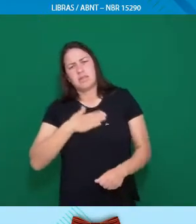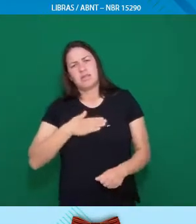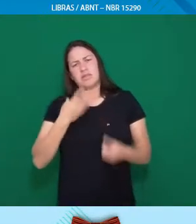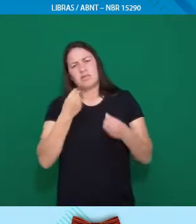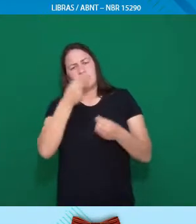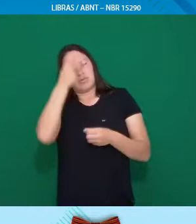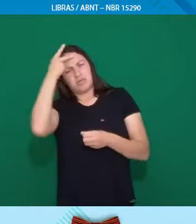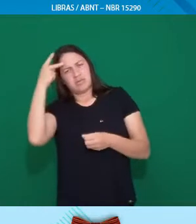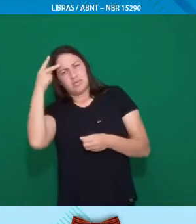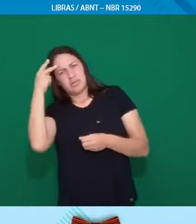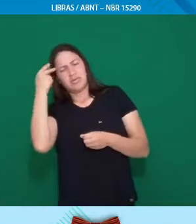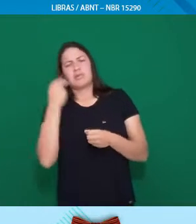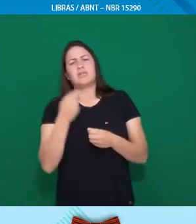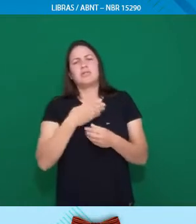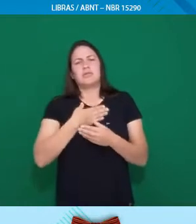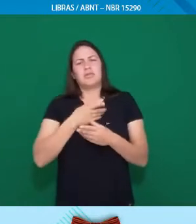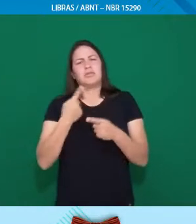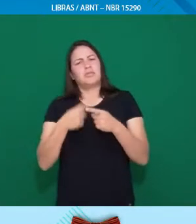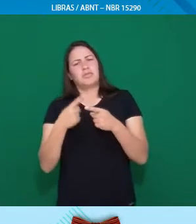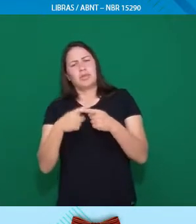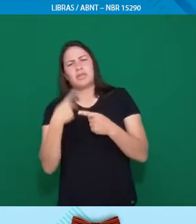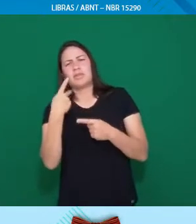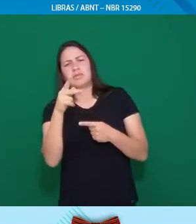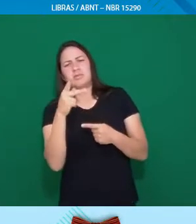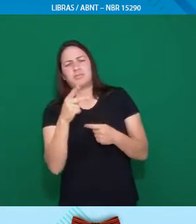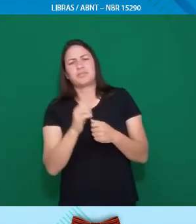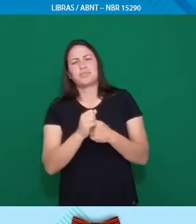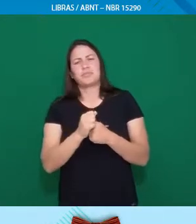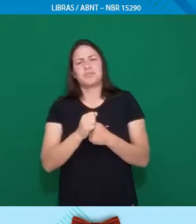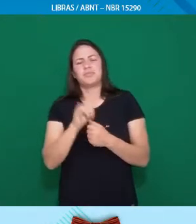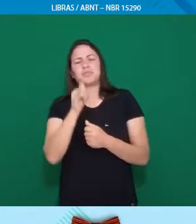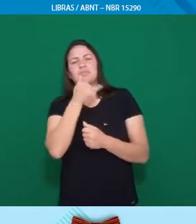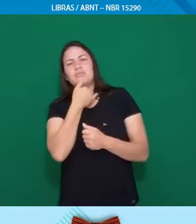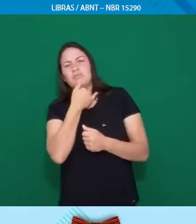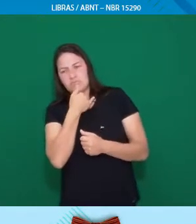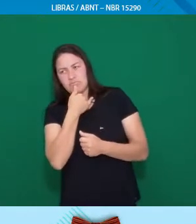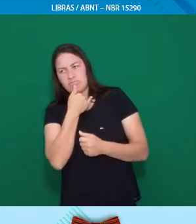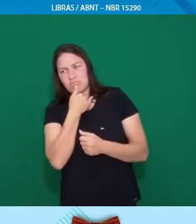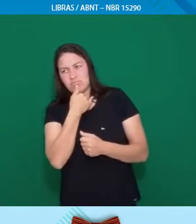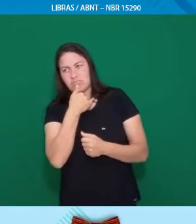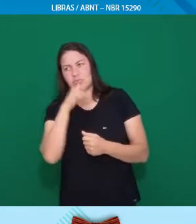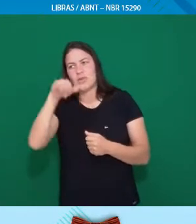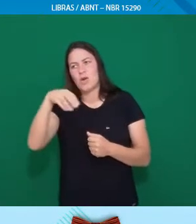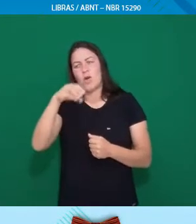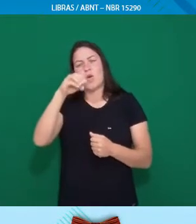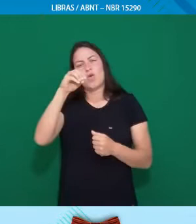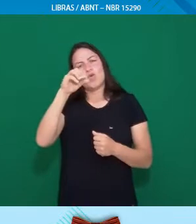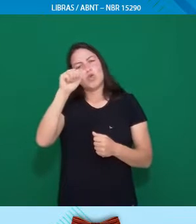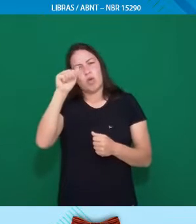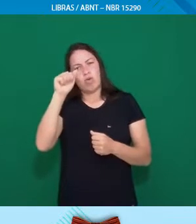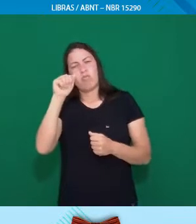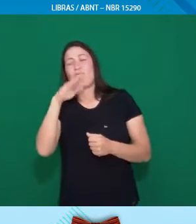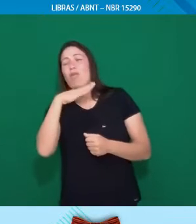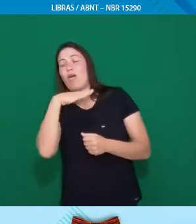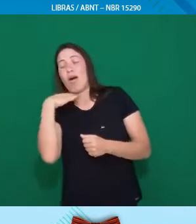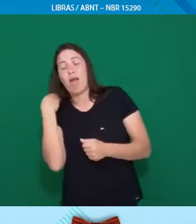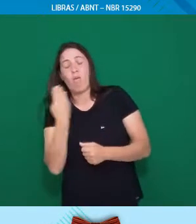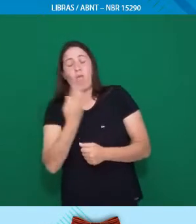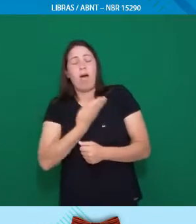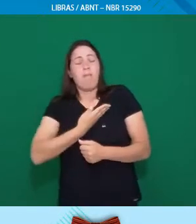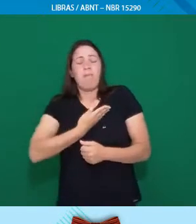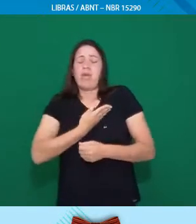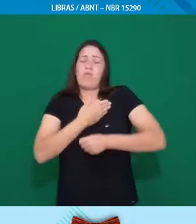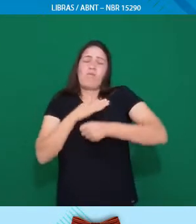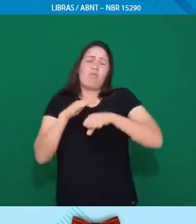gratidão e nenhuma porque você também era infelizmente né o João nos deixou tão cedo que é um grande